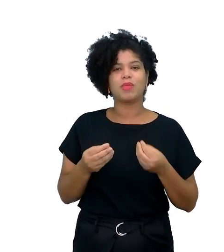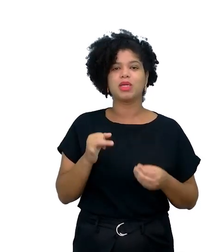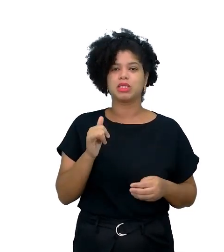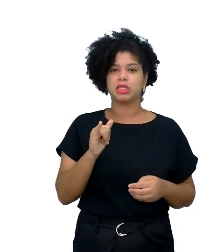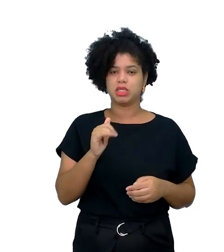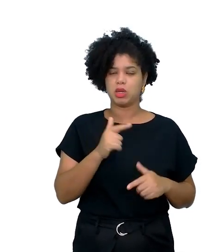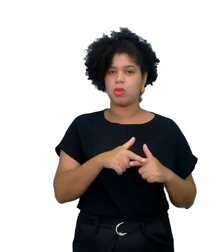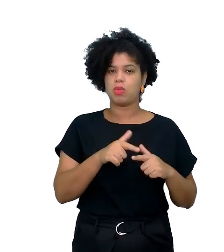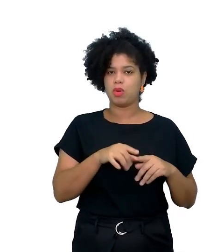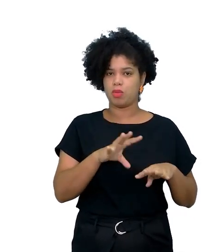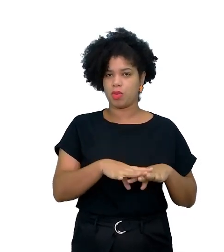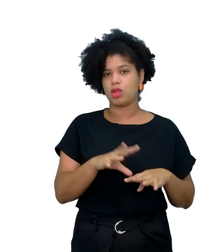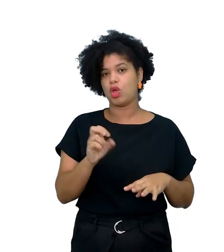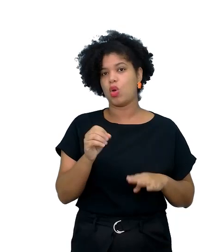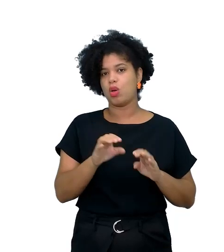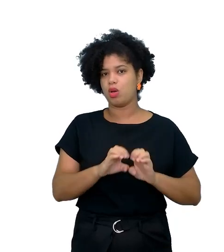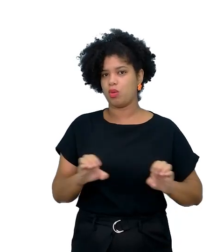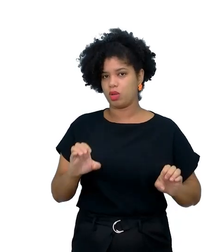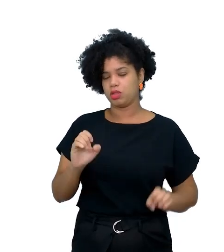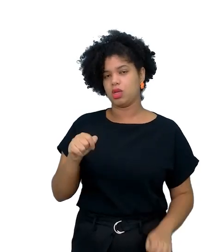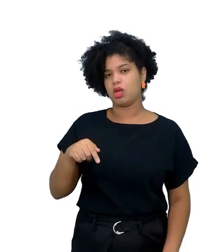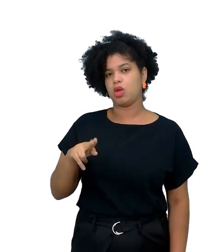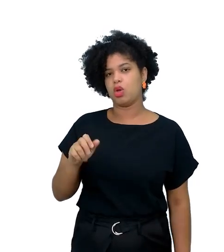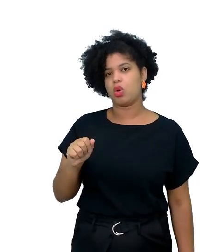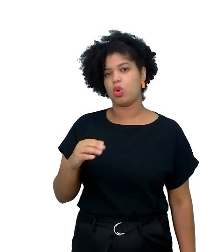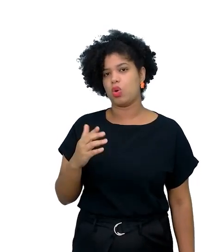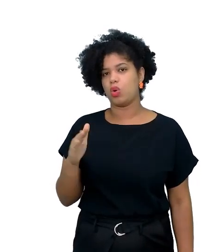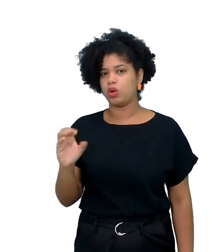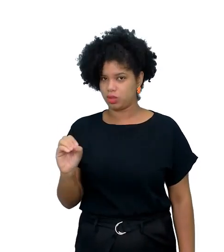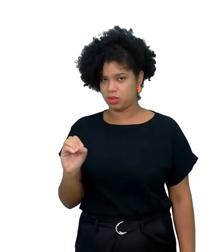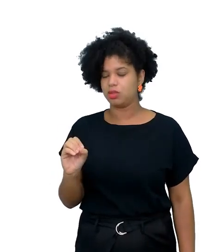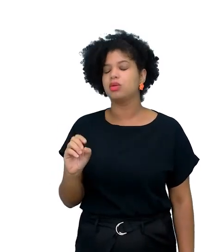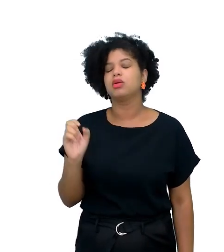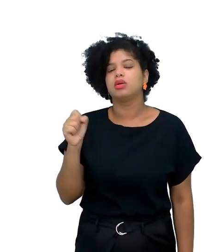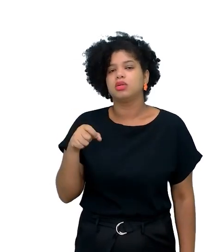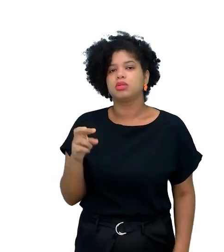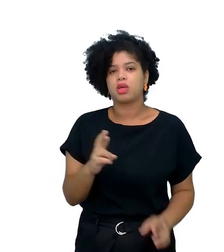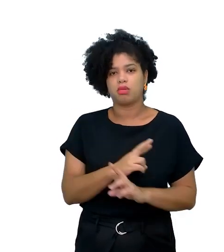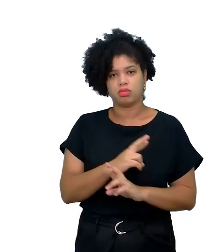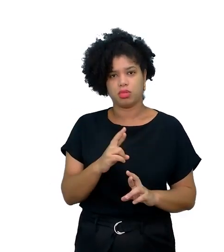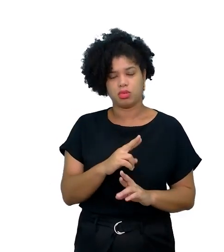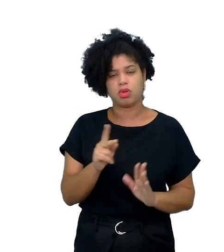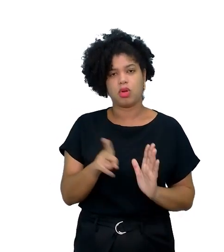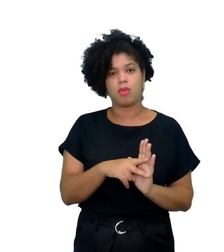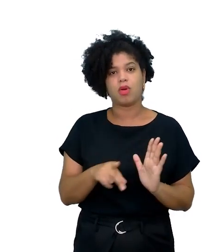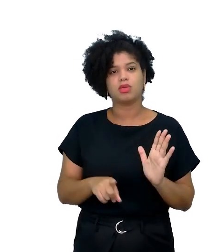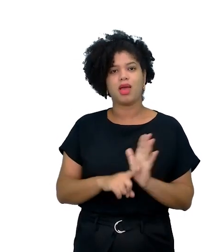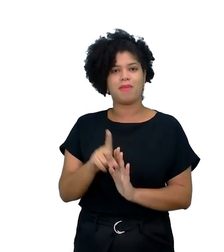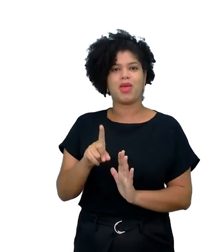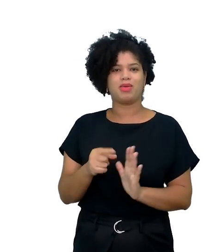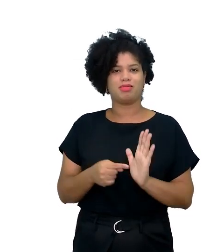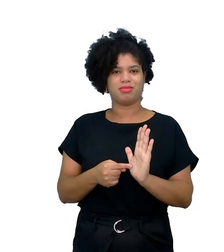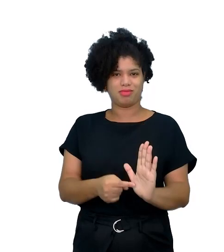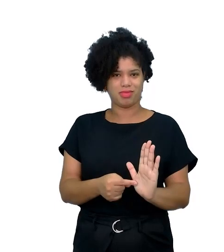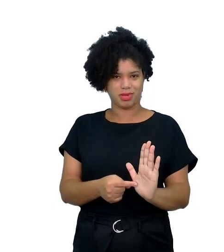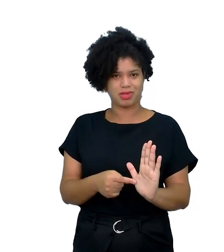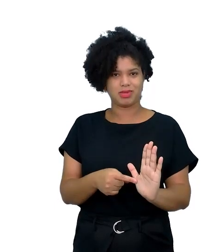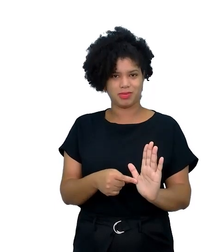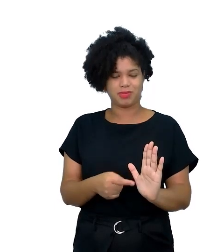problema ou de uma equação. Então, a incógnita, portanto, estará delineada a partir da pergunta apresentada